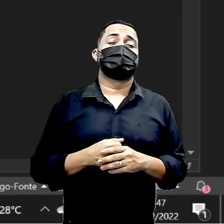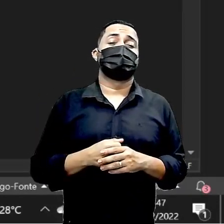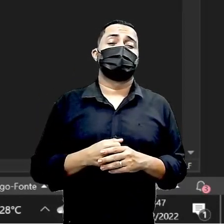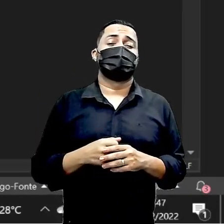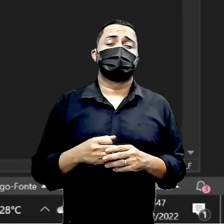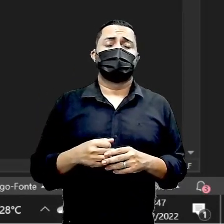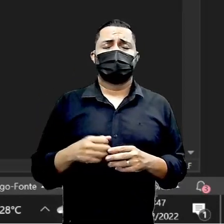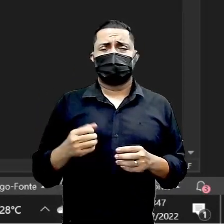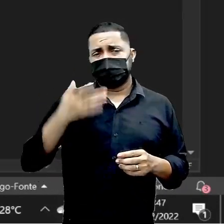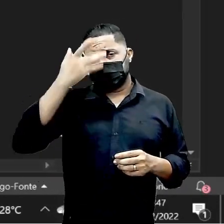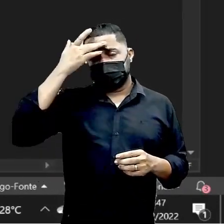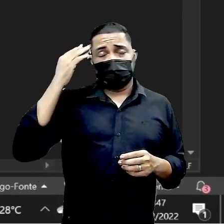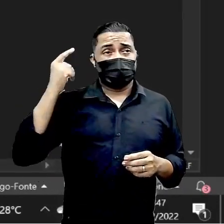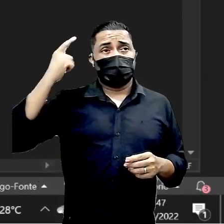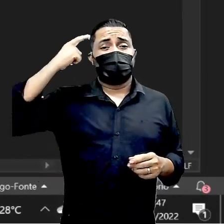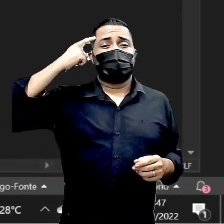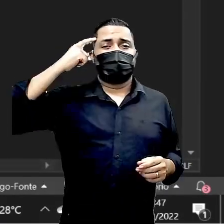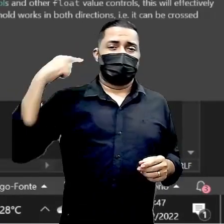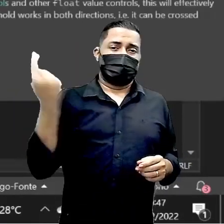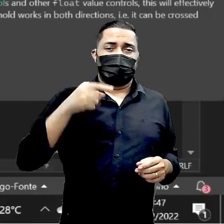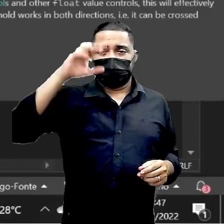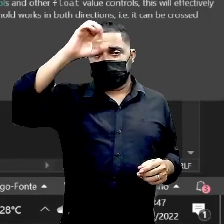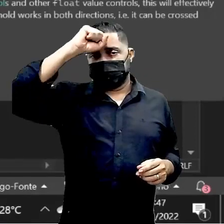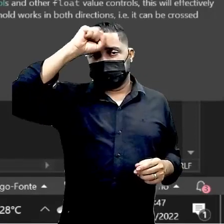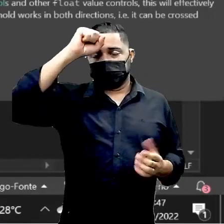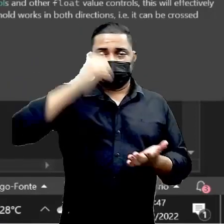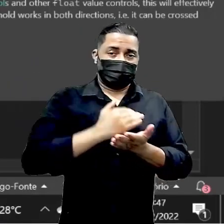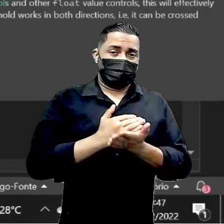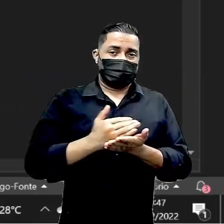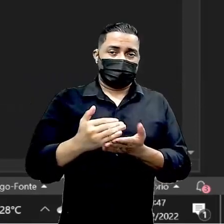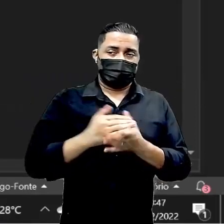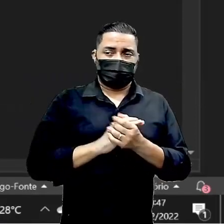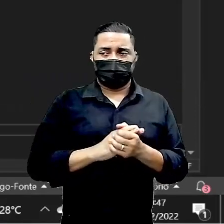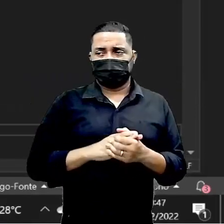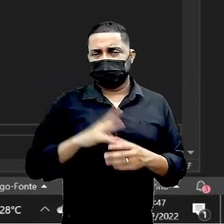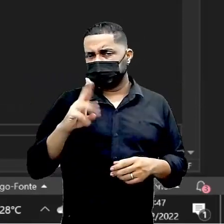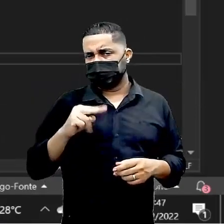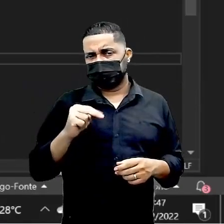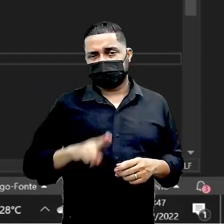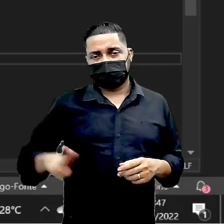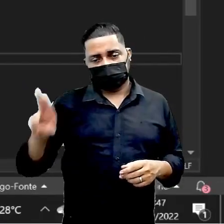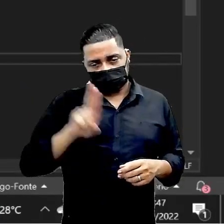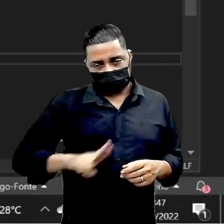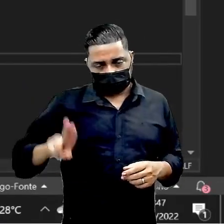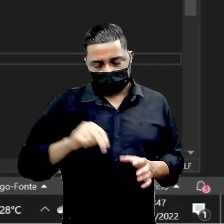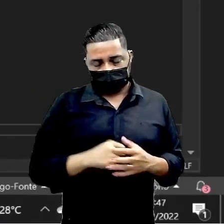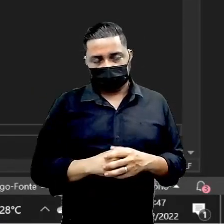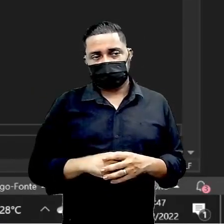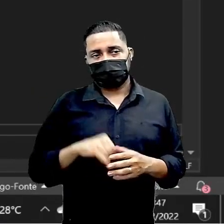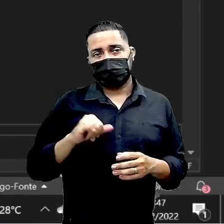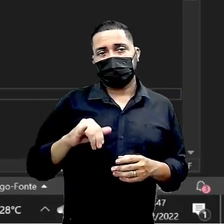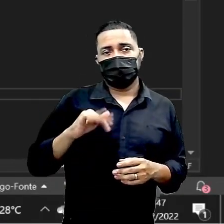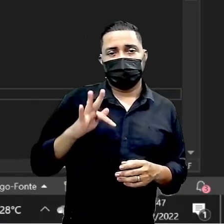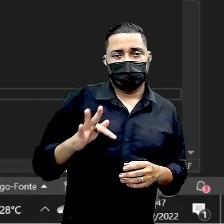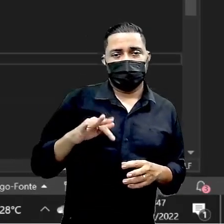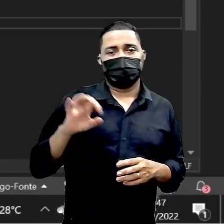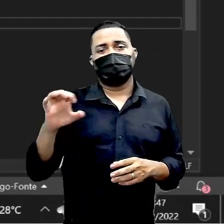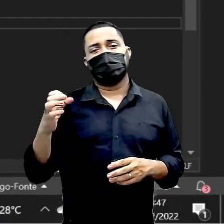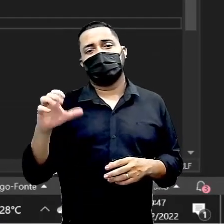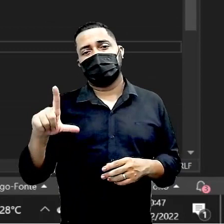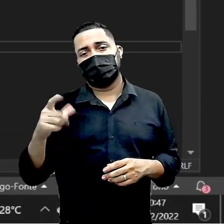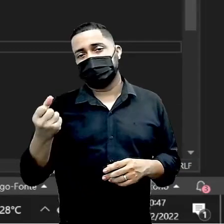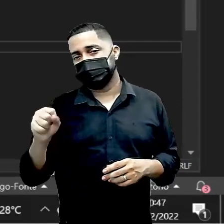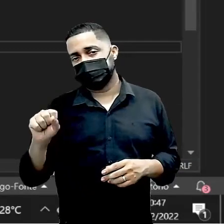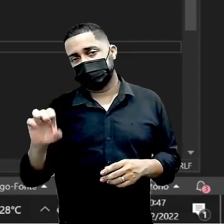muita gente acha que o que a gente aprende no início nunca vai ser utilizado, né? Um if, um else, Isso.